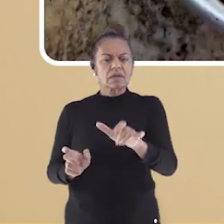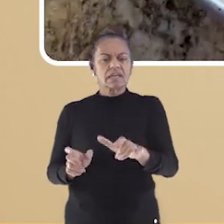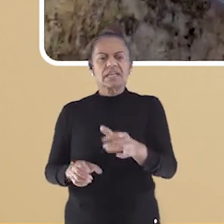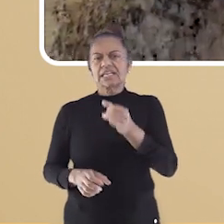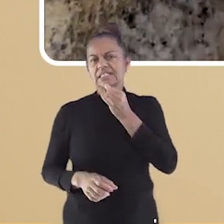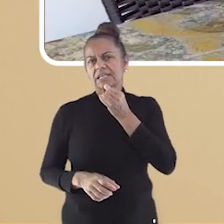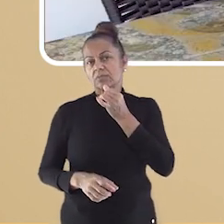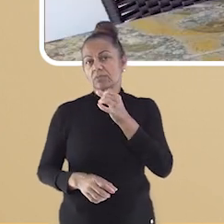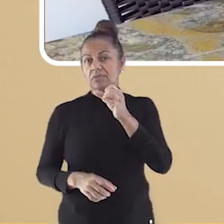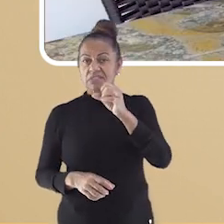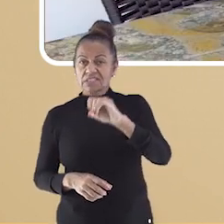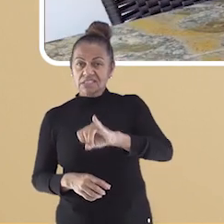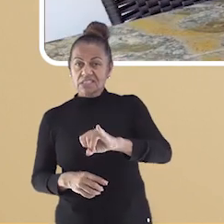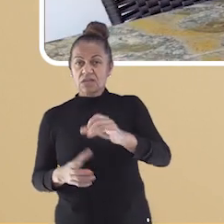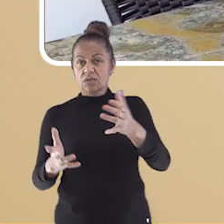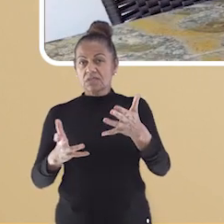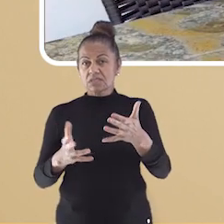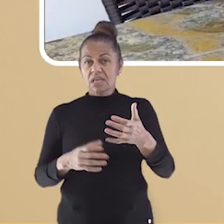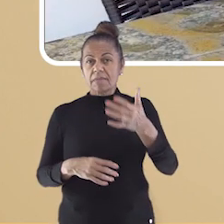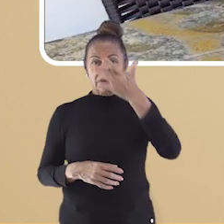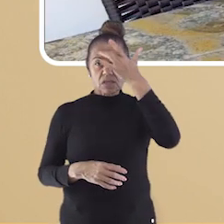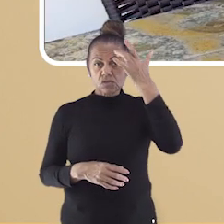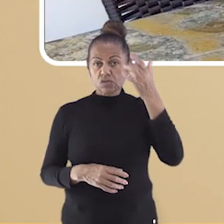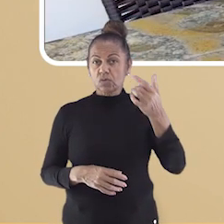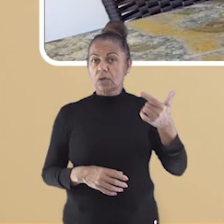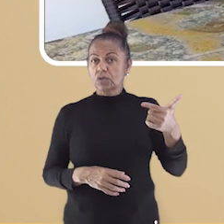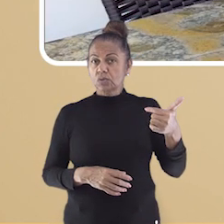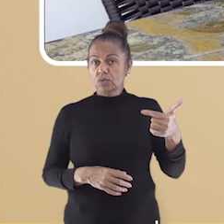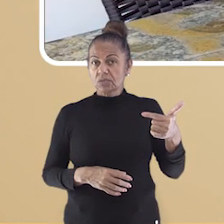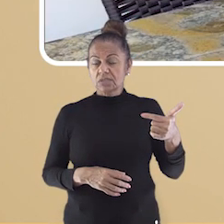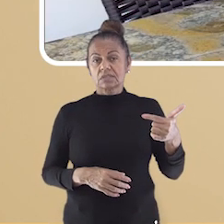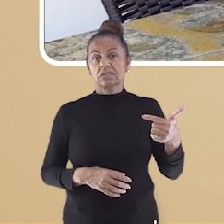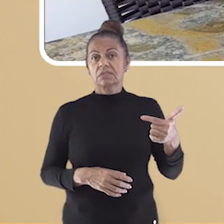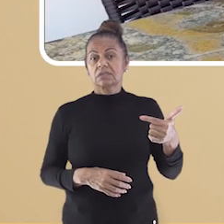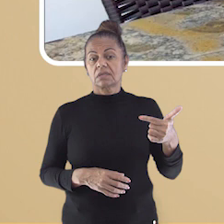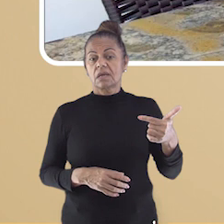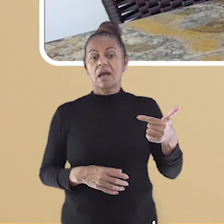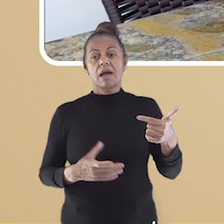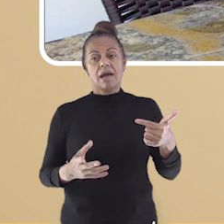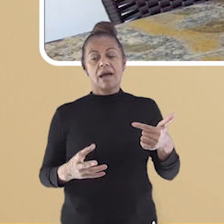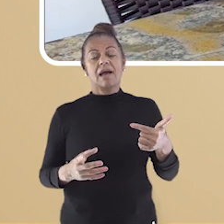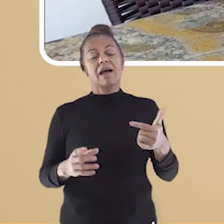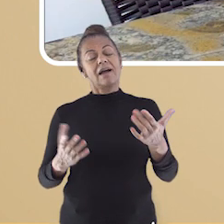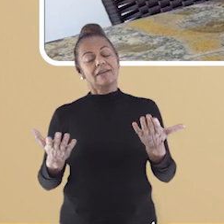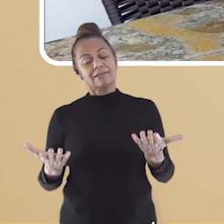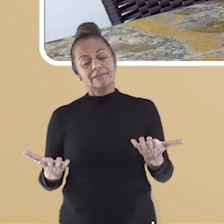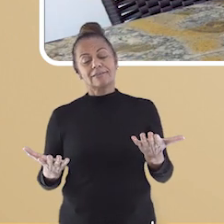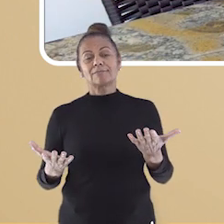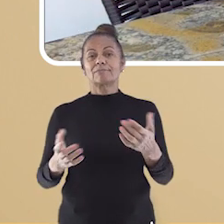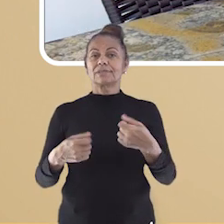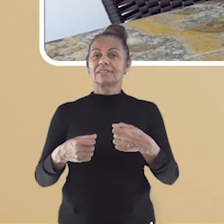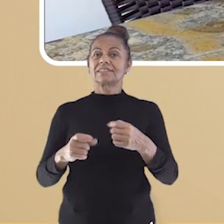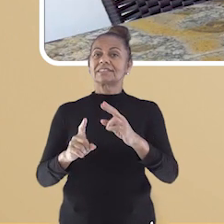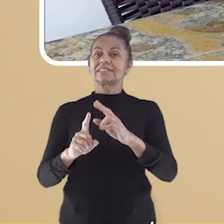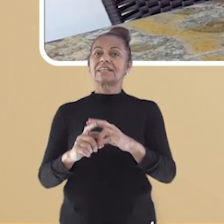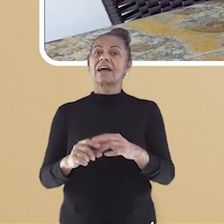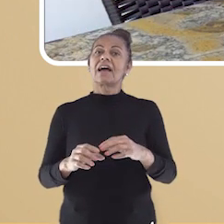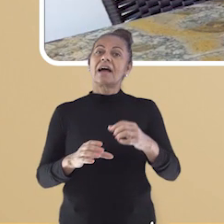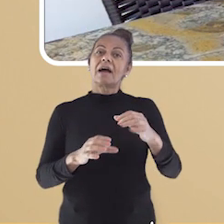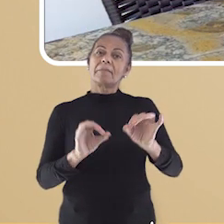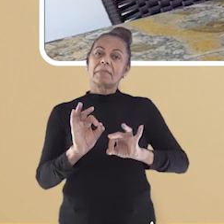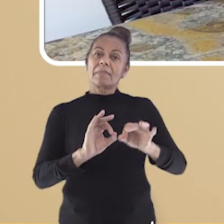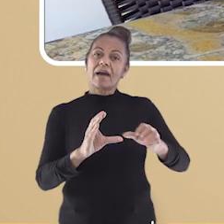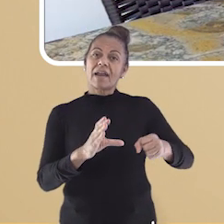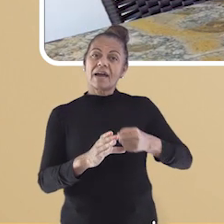para 12 pessoas? Aí você vai ter que dobrar cada ingrediente dela. Muito bom, legal. Então, agora só nos